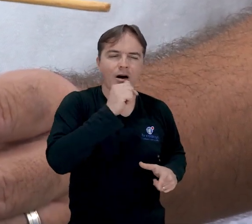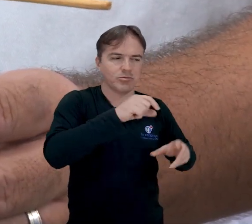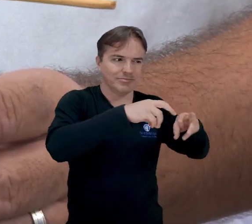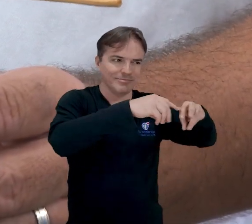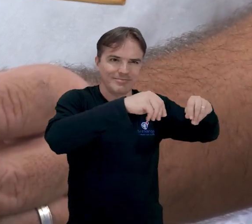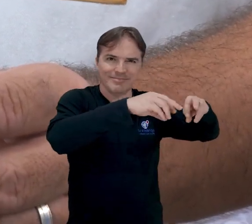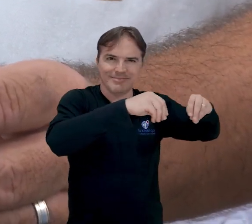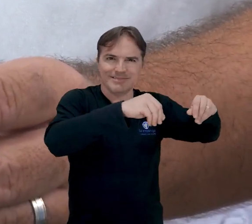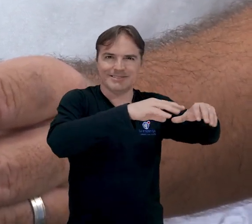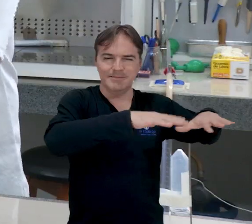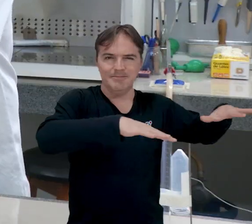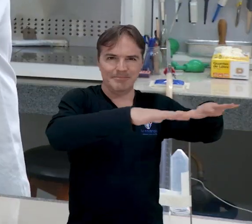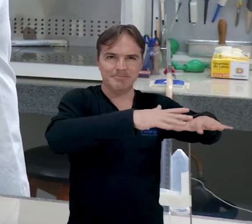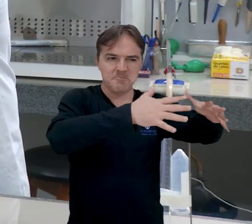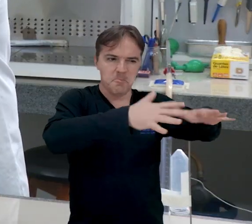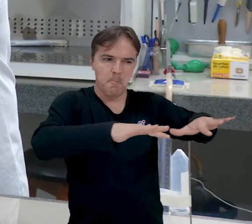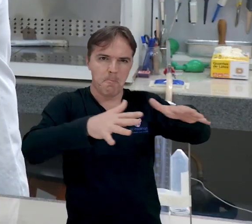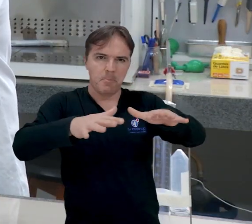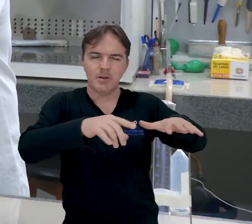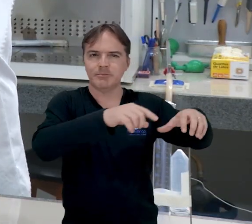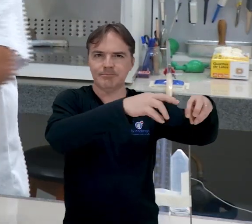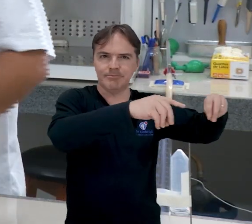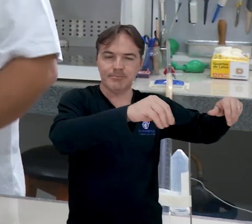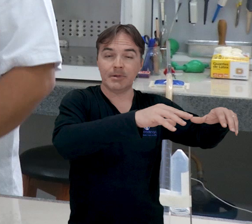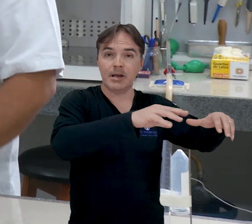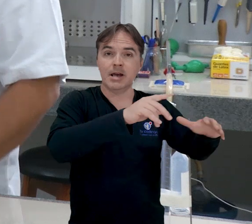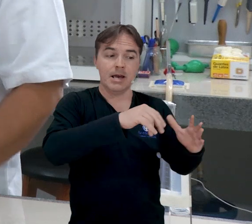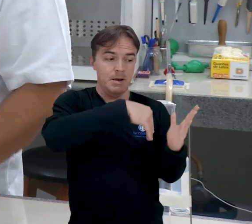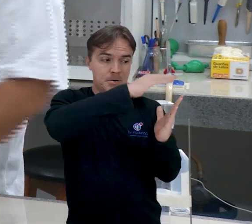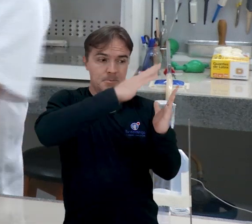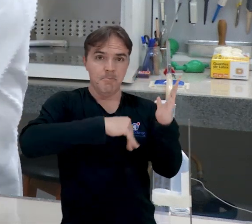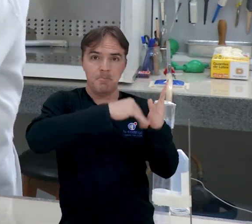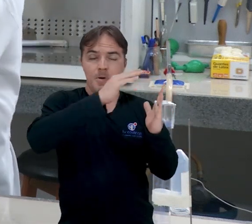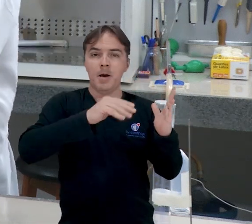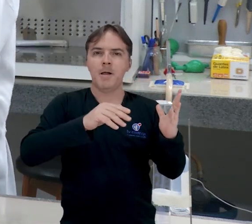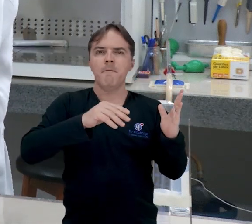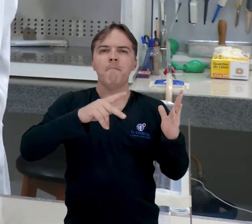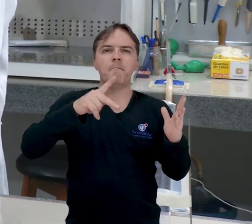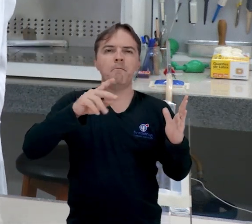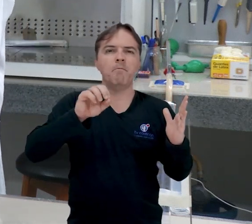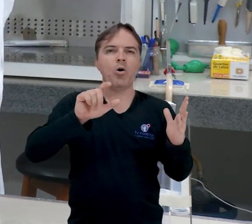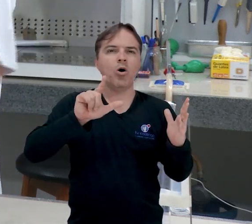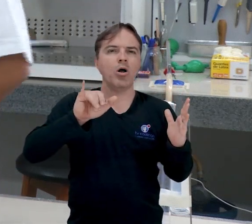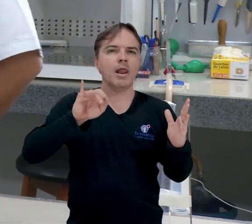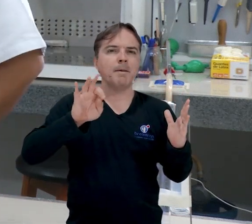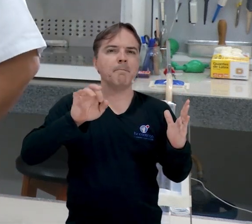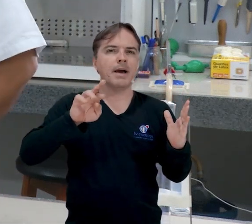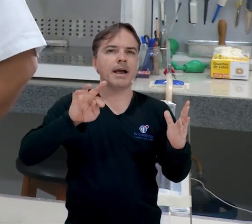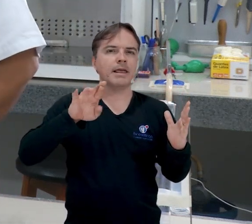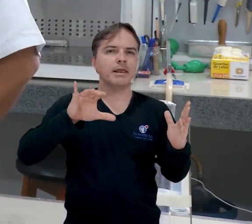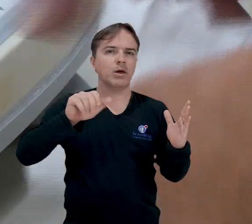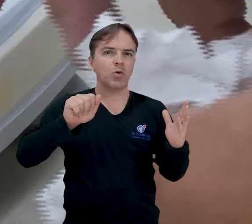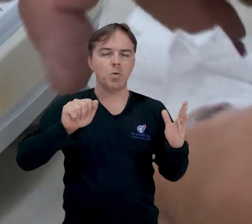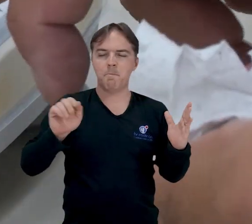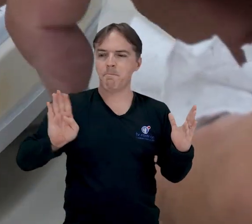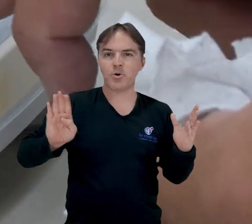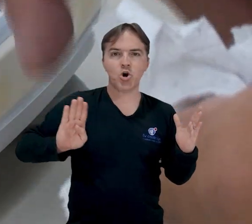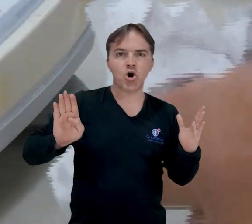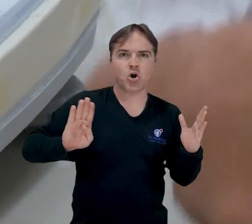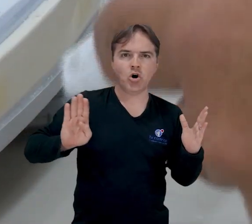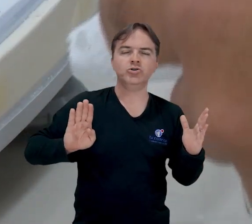foi um recobrimento polimérico em cima das peças e esse recobrimento polimérico atraía biofilme de bactéria. Então, a